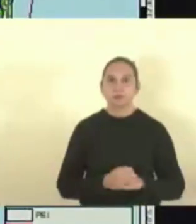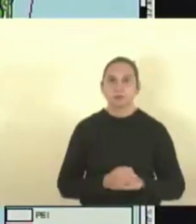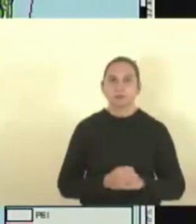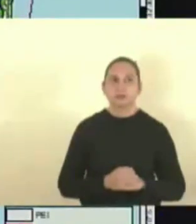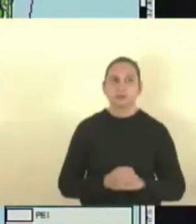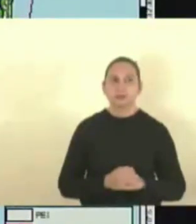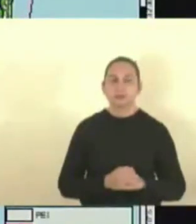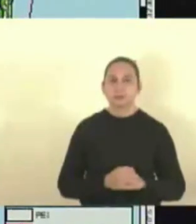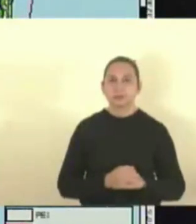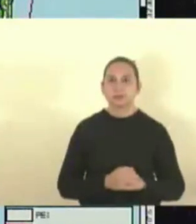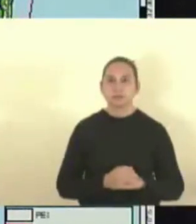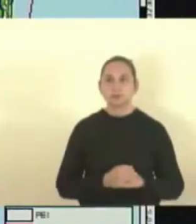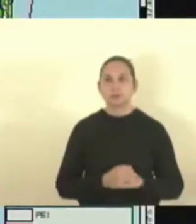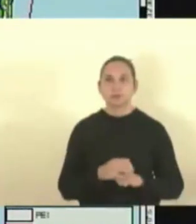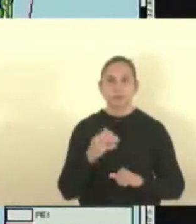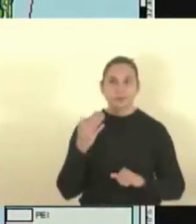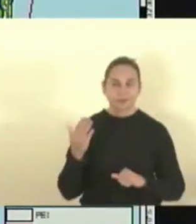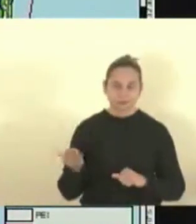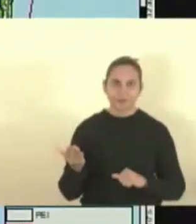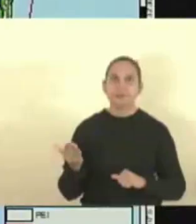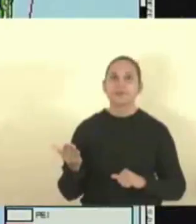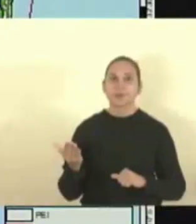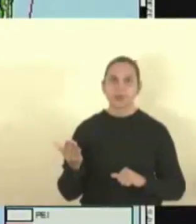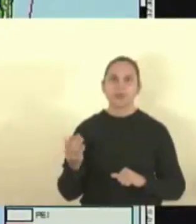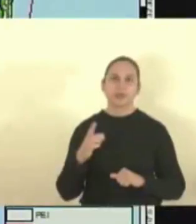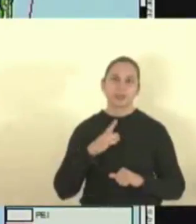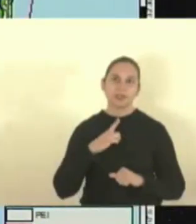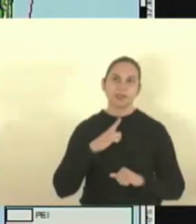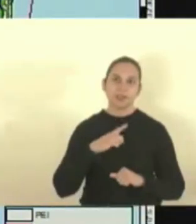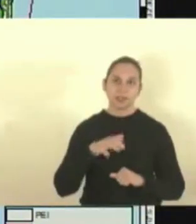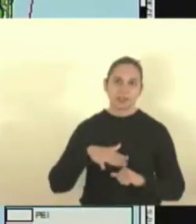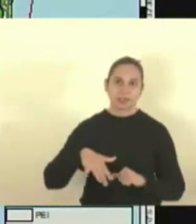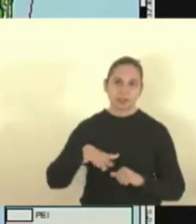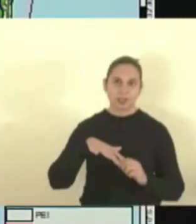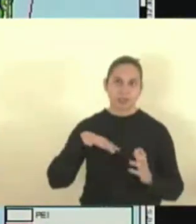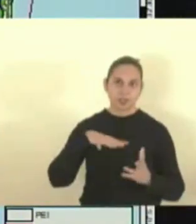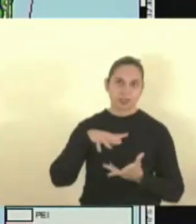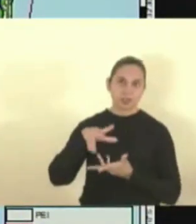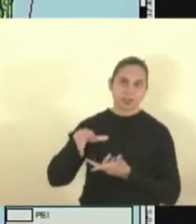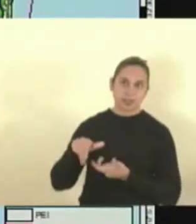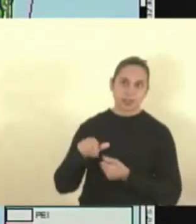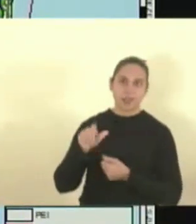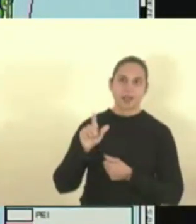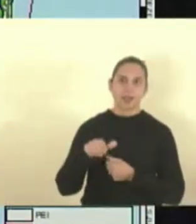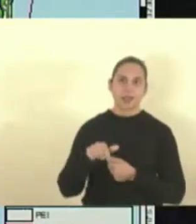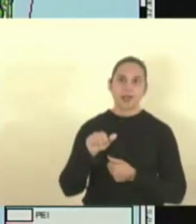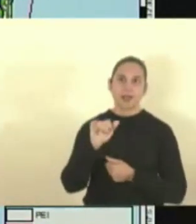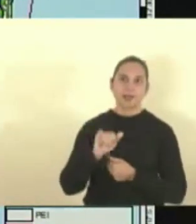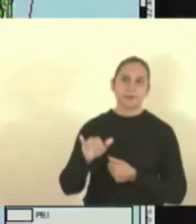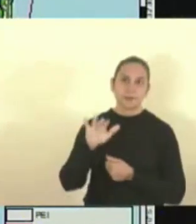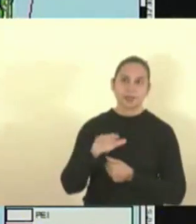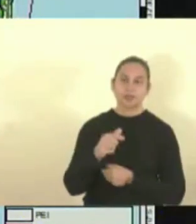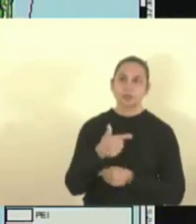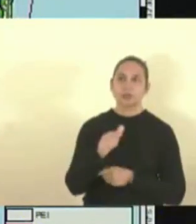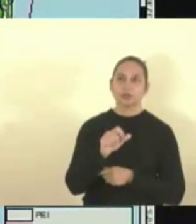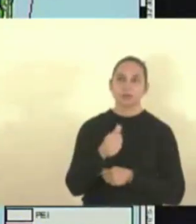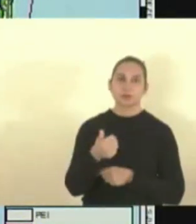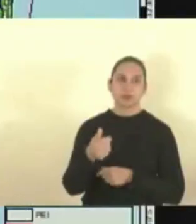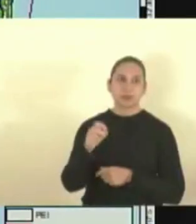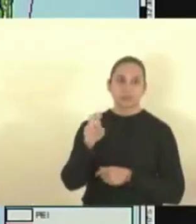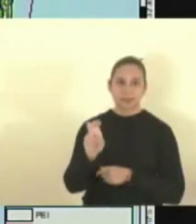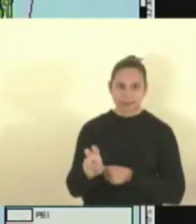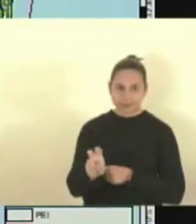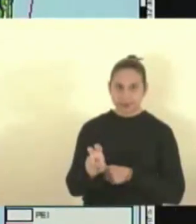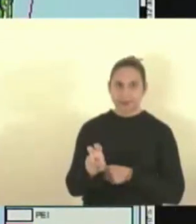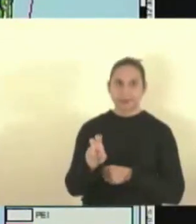Ok. Então, trabalhando com uso e cobertura da terra, essa é uma base cartográfica de 2015 do Instituto Estadual do Meio Ambiente,